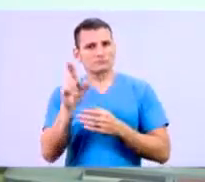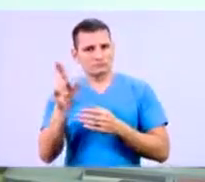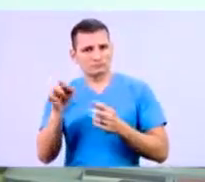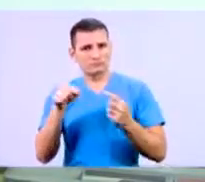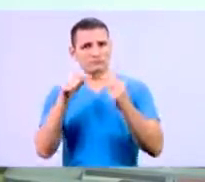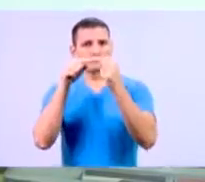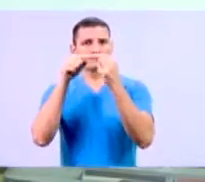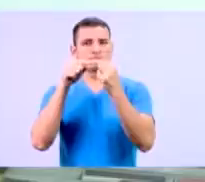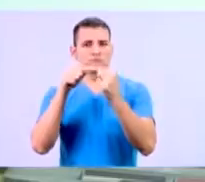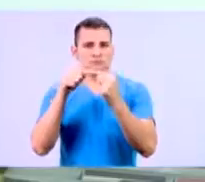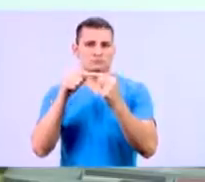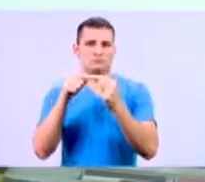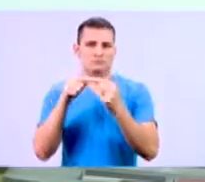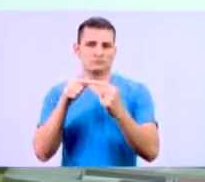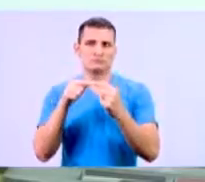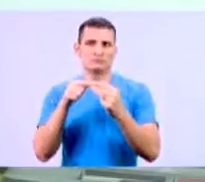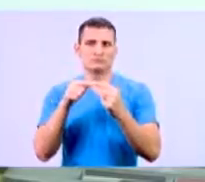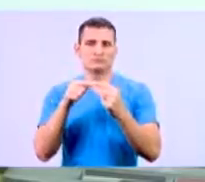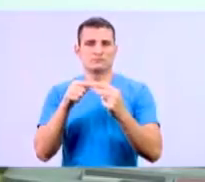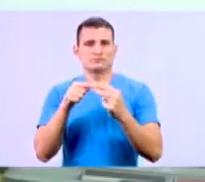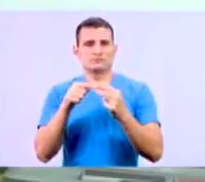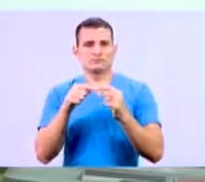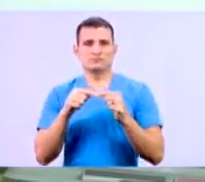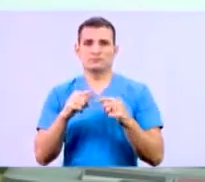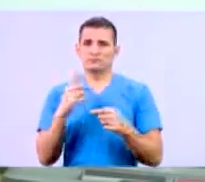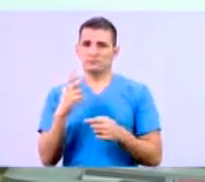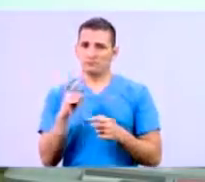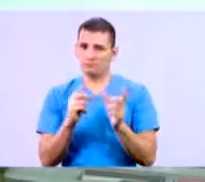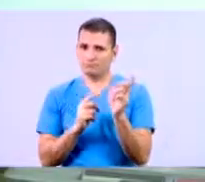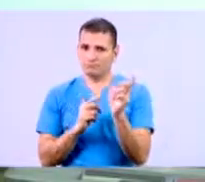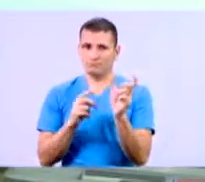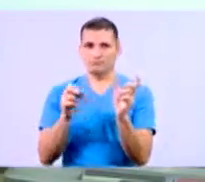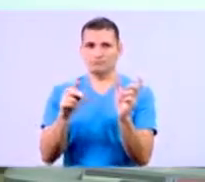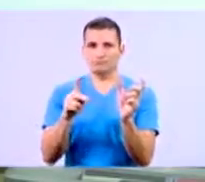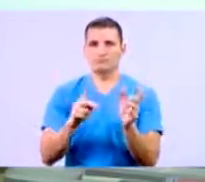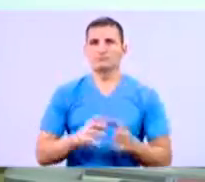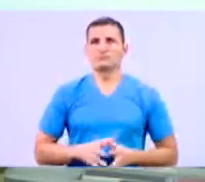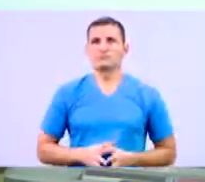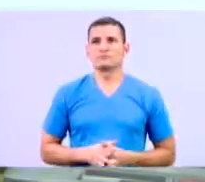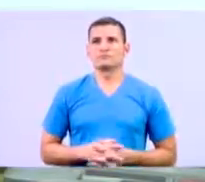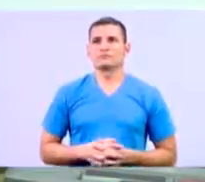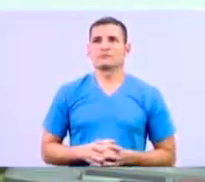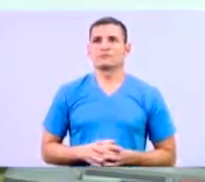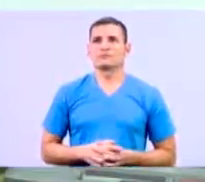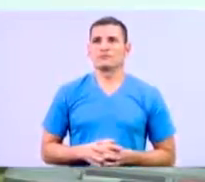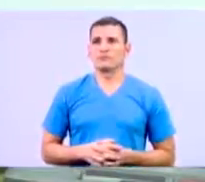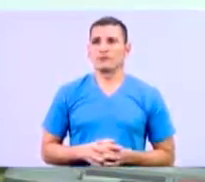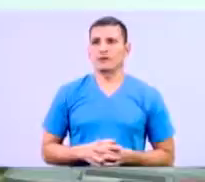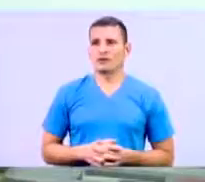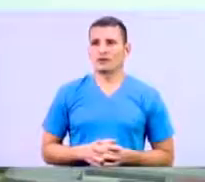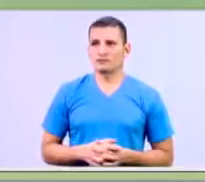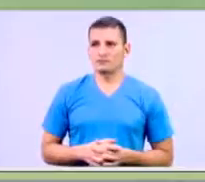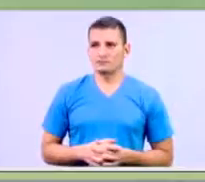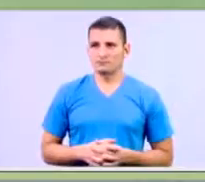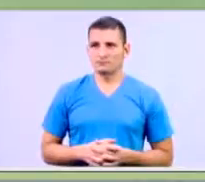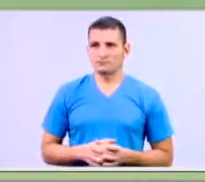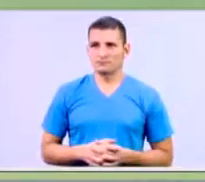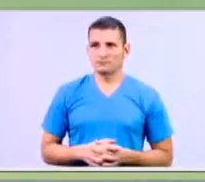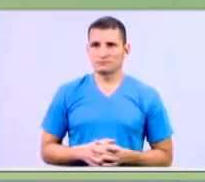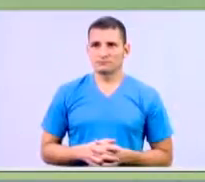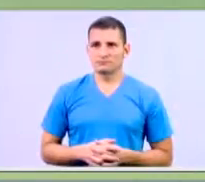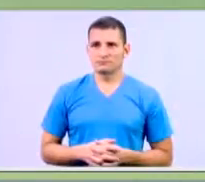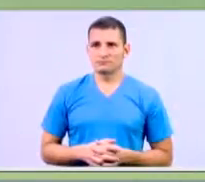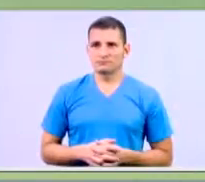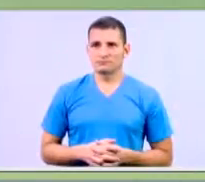condiz com a sigla, ok? Bom, então vamos passar do Registro BR para o CERT.br.